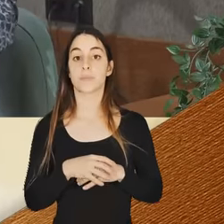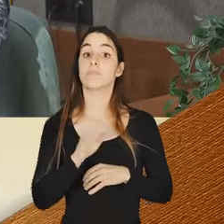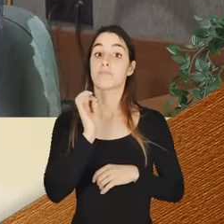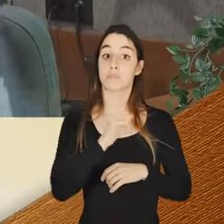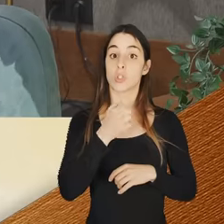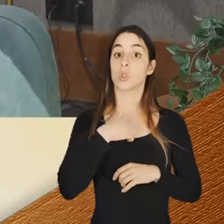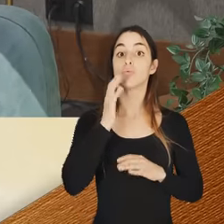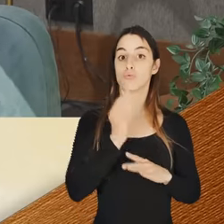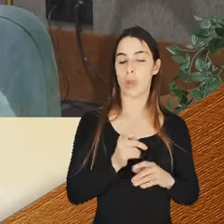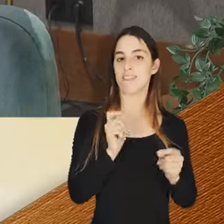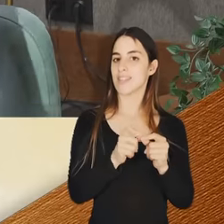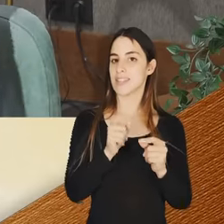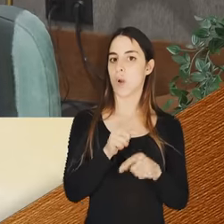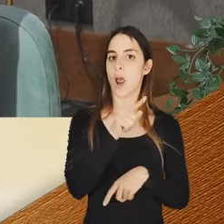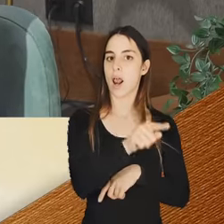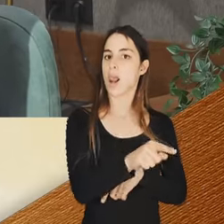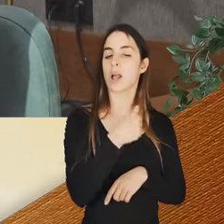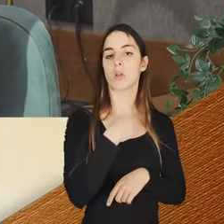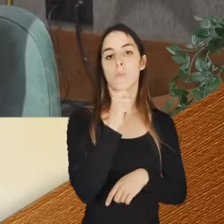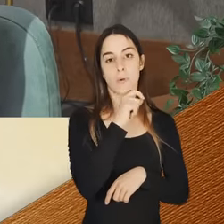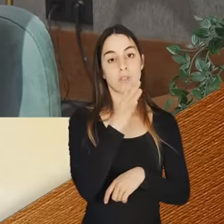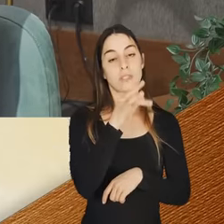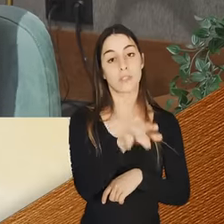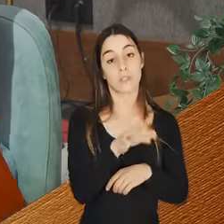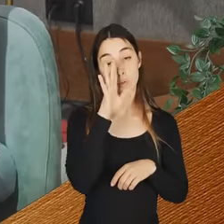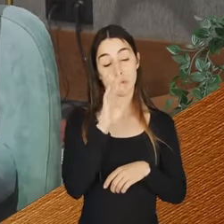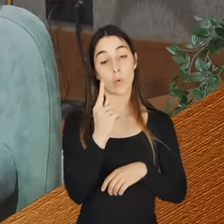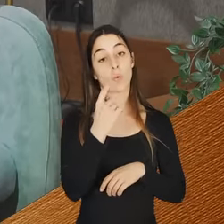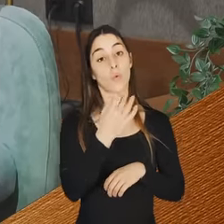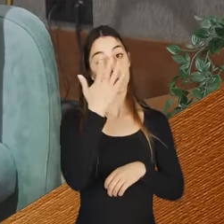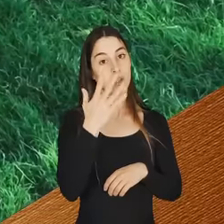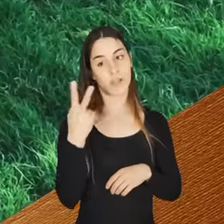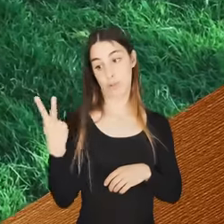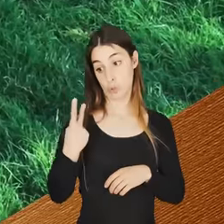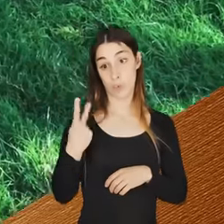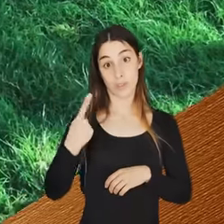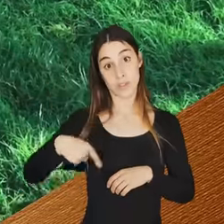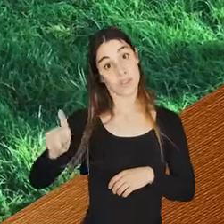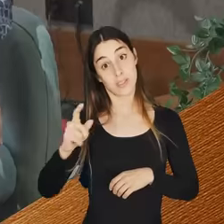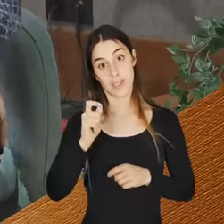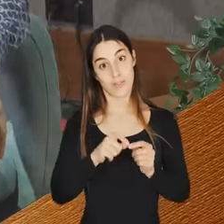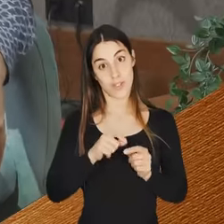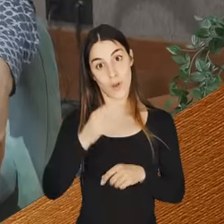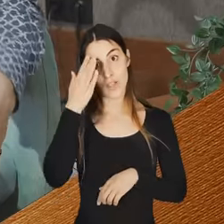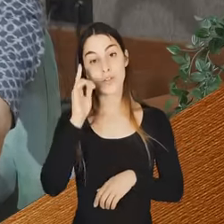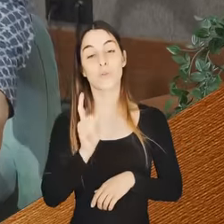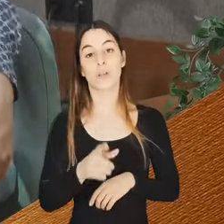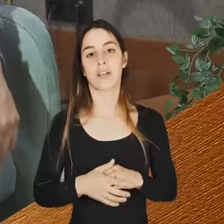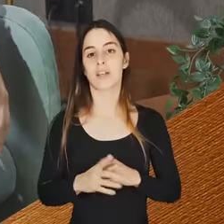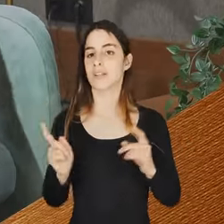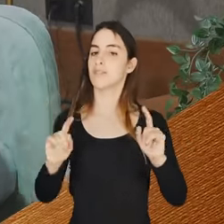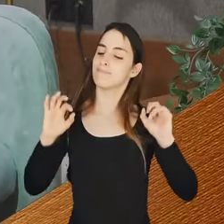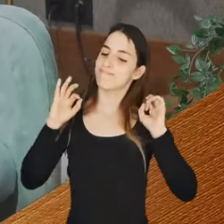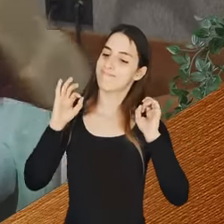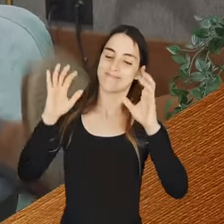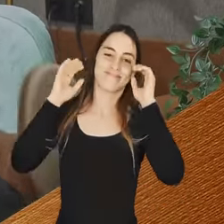posso confirmar isso. Aliás, tive agora uma ideia, Joana, se um dia fôssemos os dois a Viseu, o que é que tu achas? Não? E foi